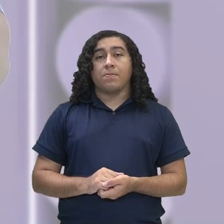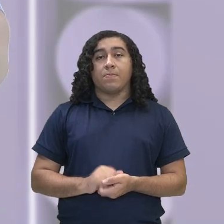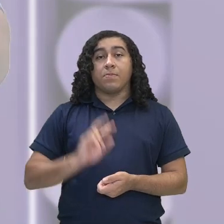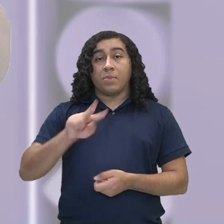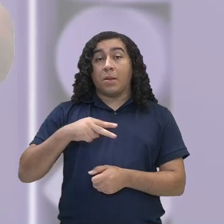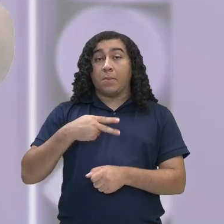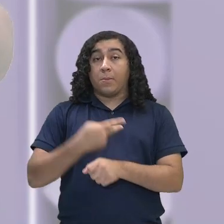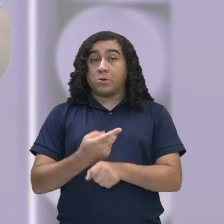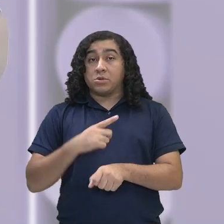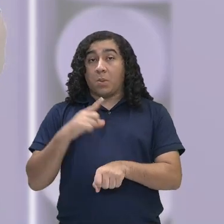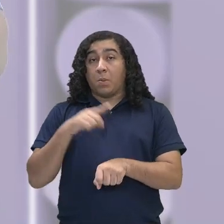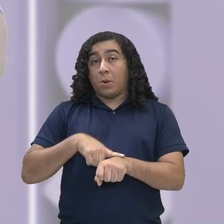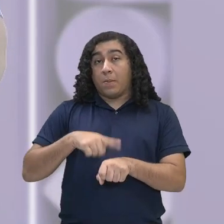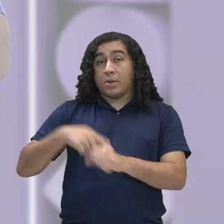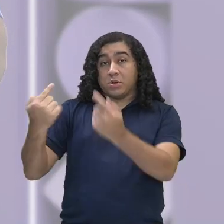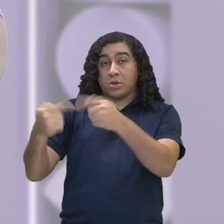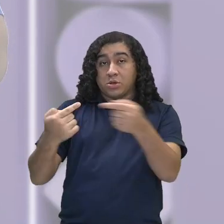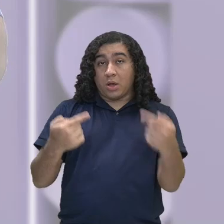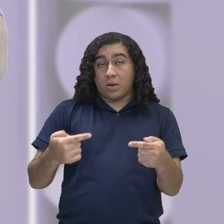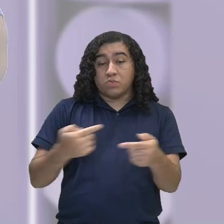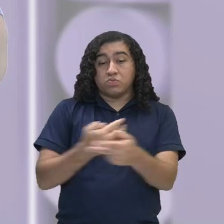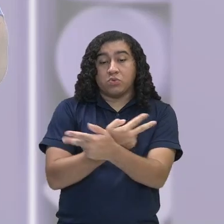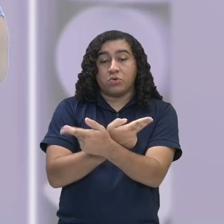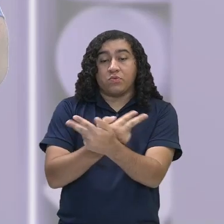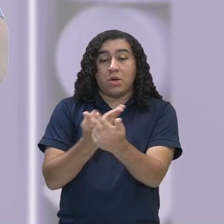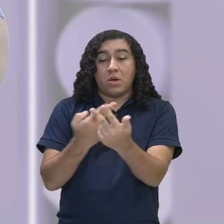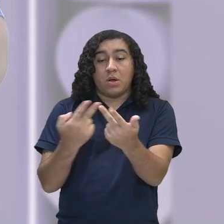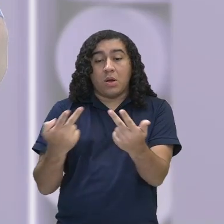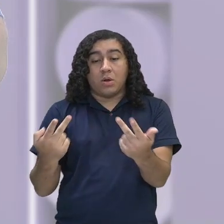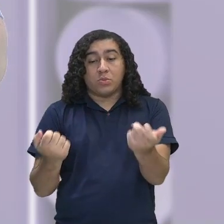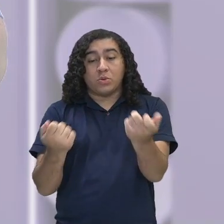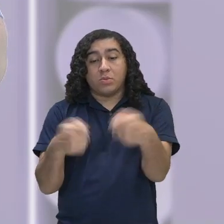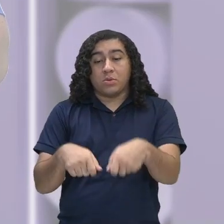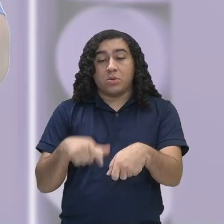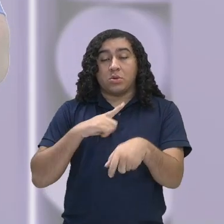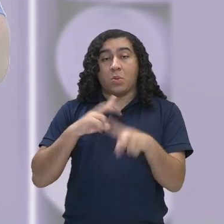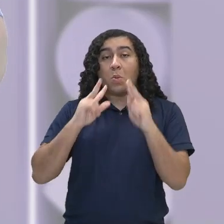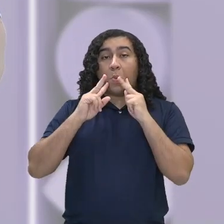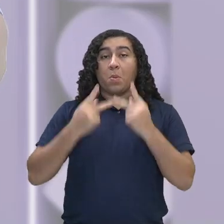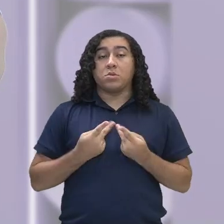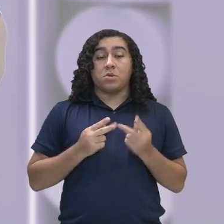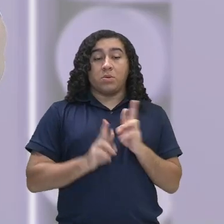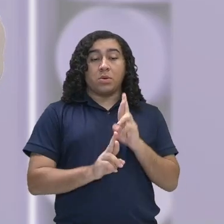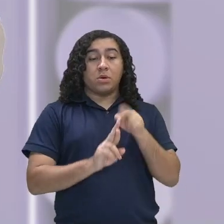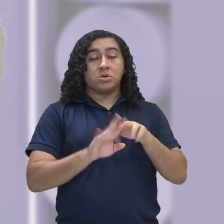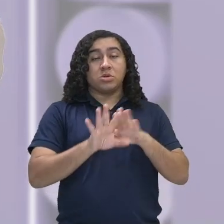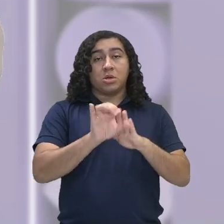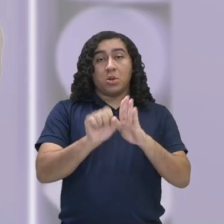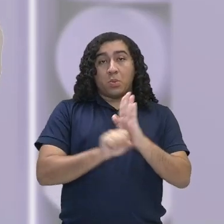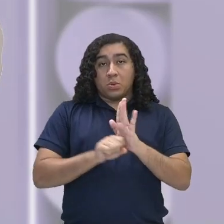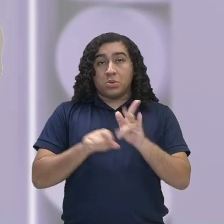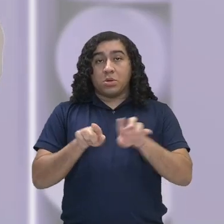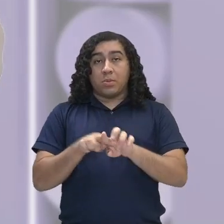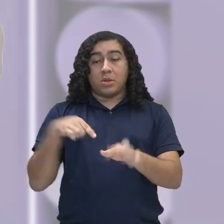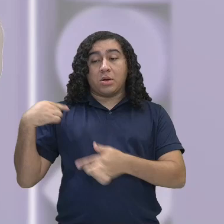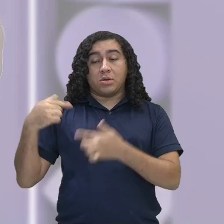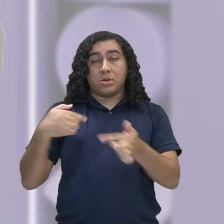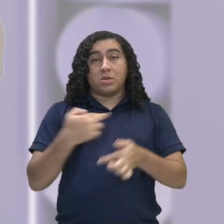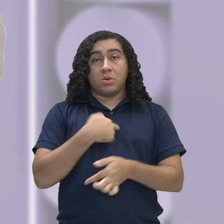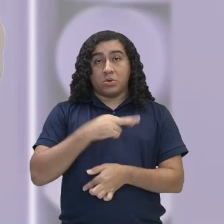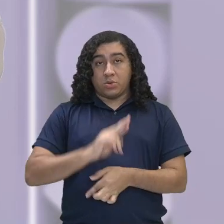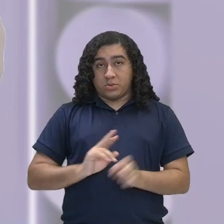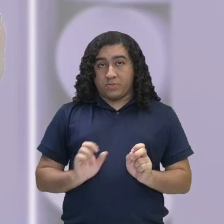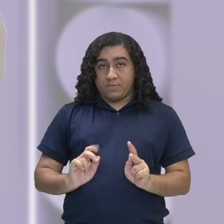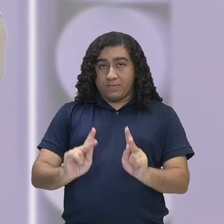com as várias dinâmicas que o ser humano tem em relação à questão do símbolo, em relação à questão da tradição religiosa,